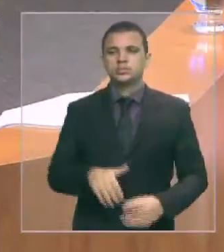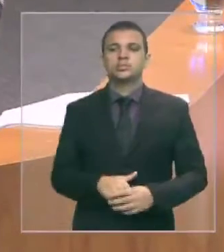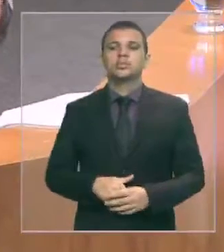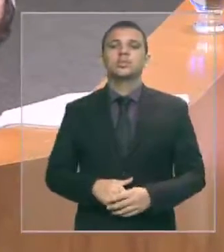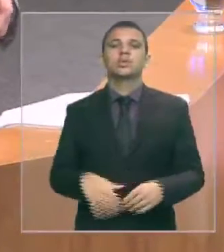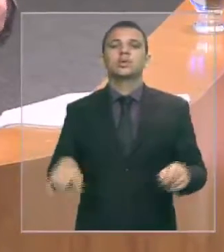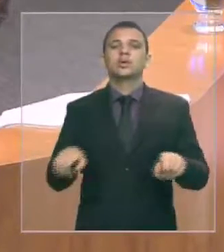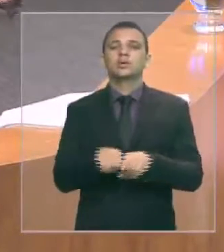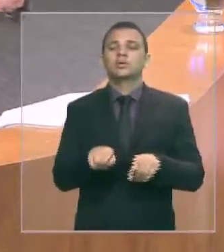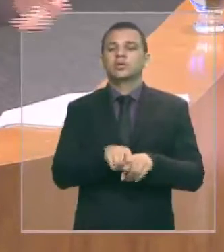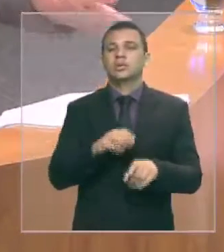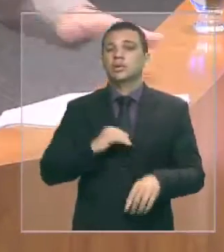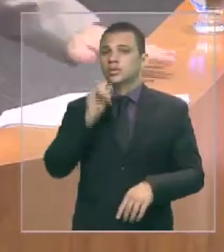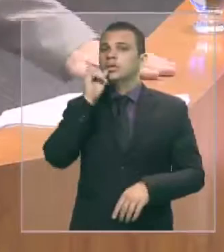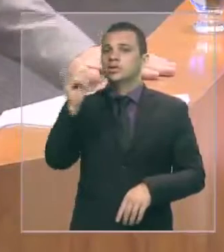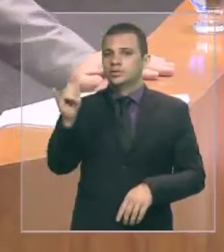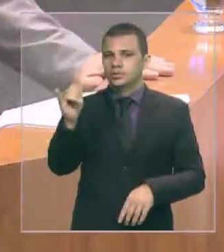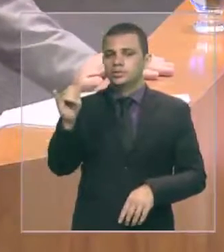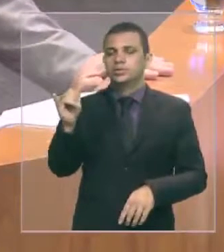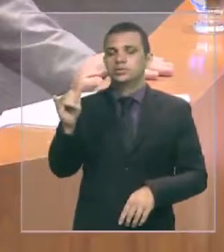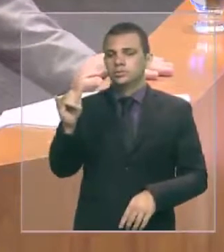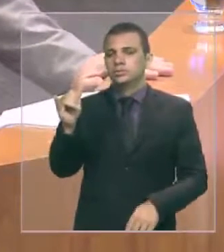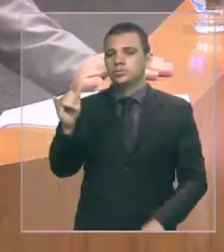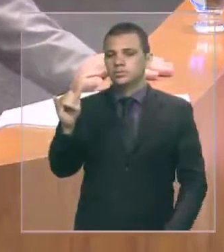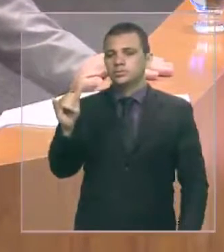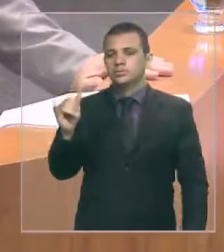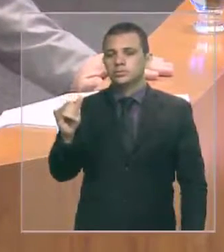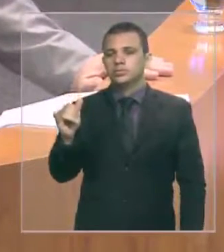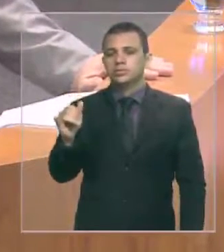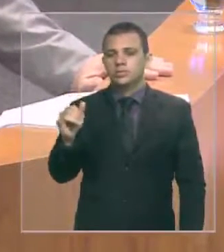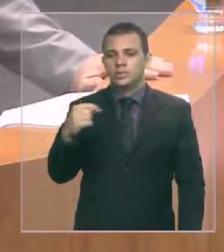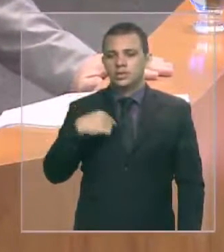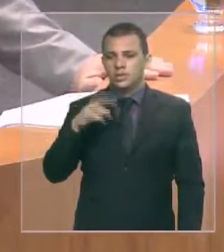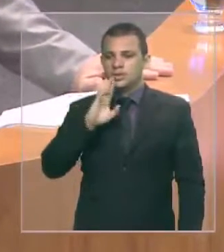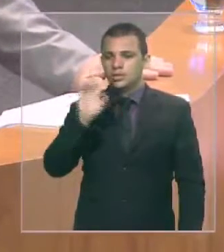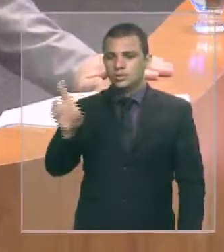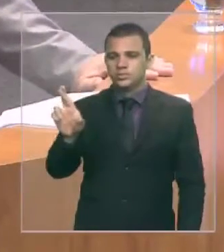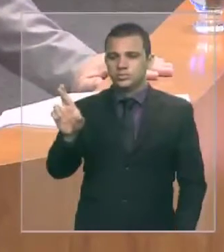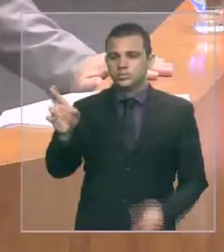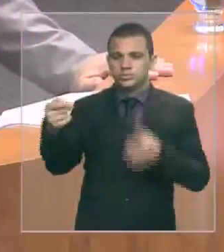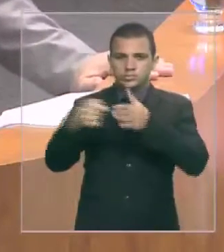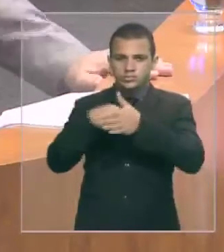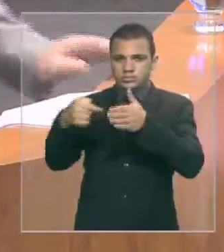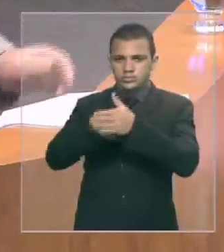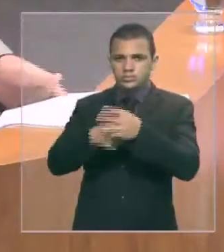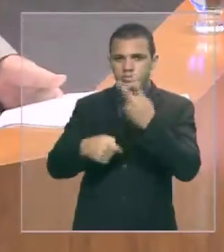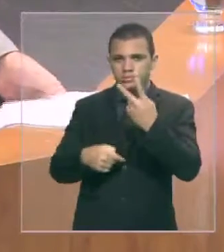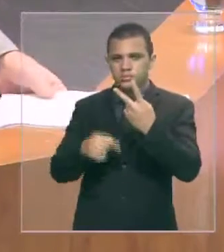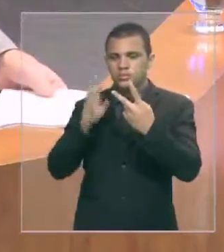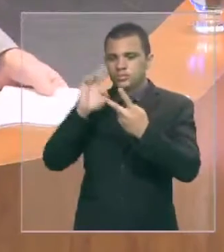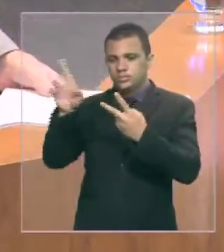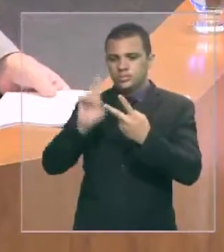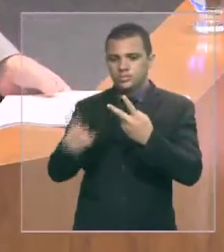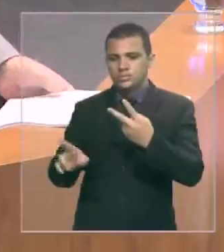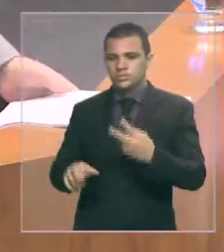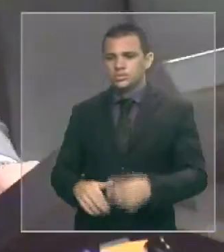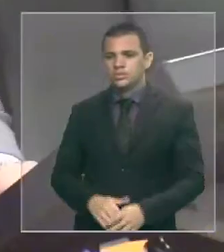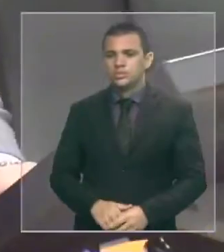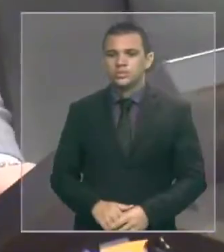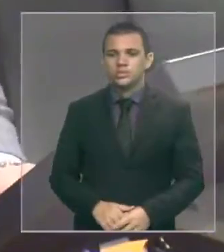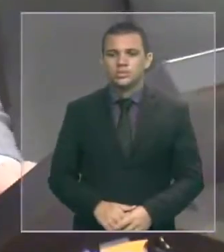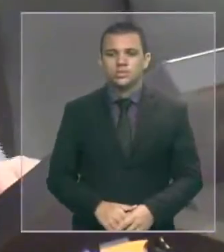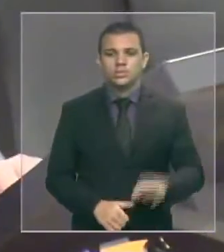que eu disse para ele que daqui eu daria resposta às duas perguntas. Deputado Edivaldo, como